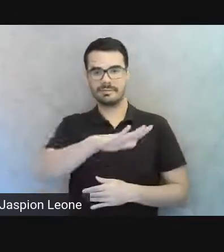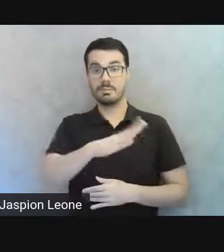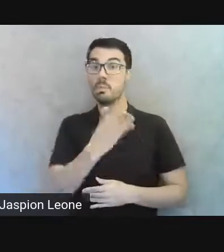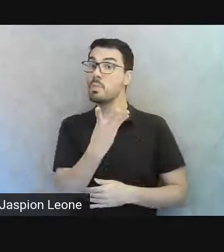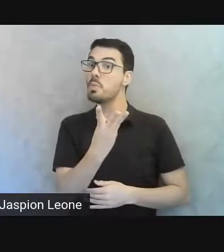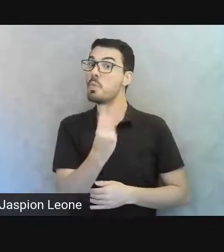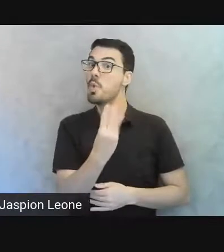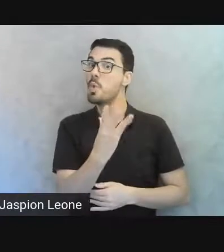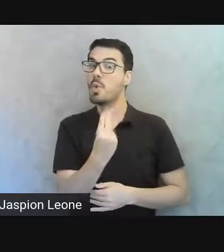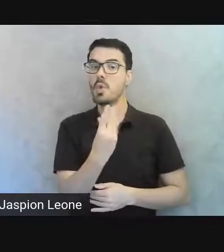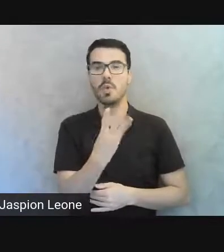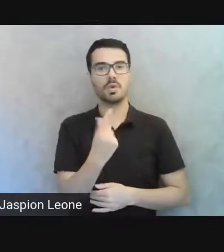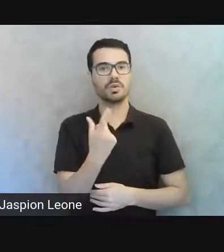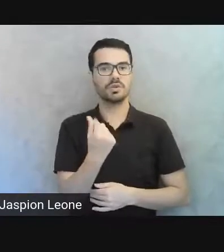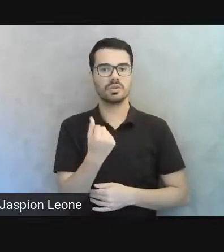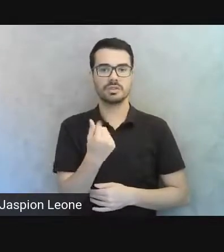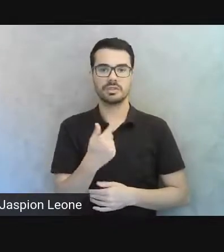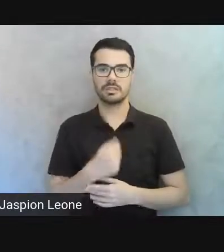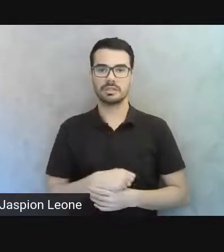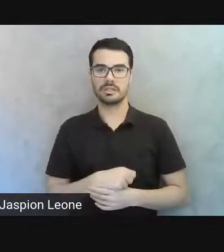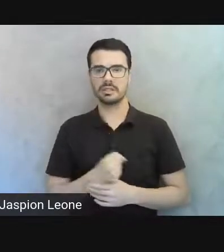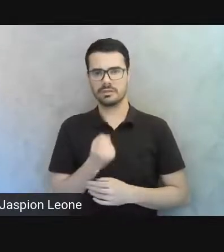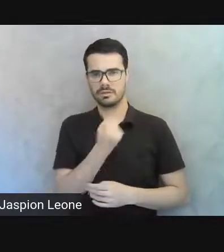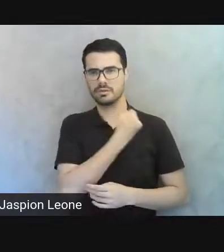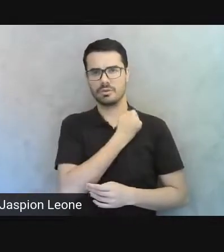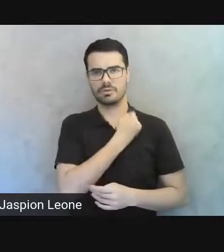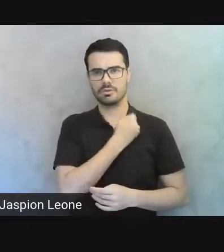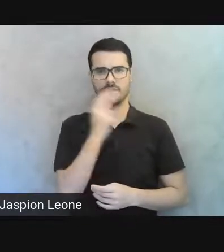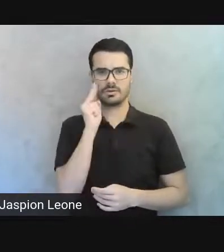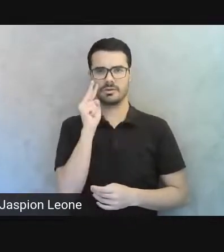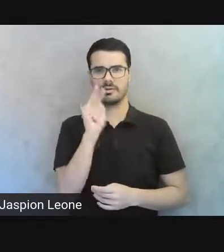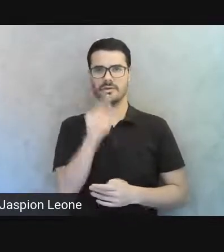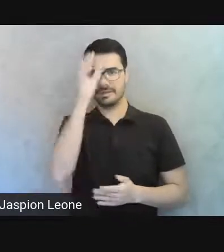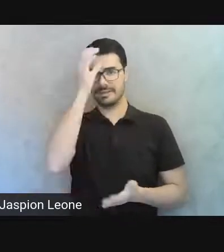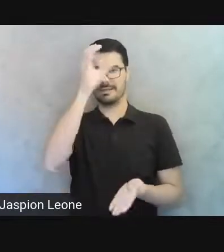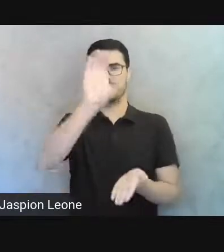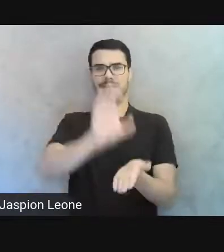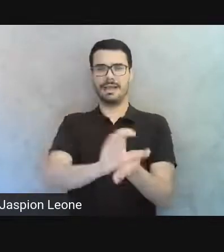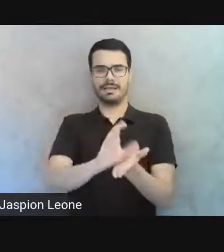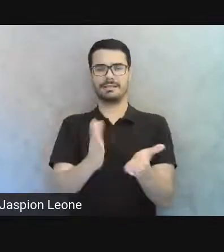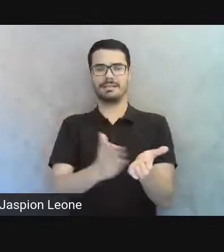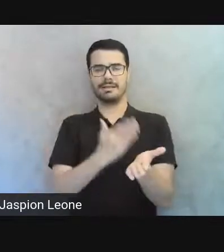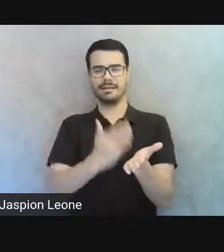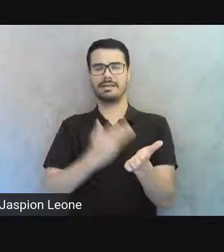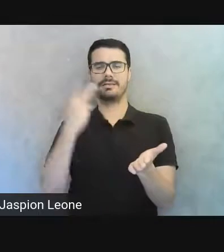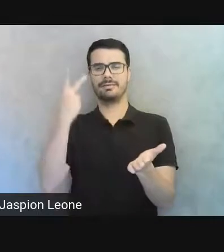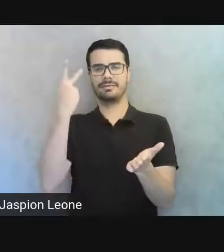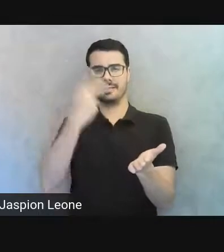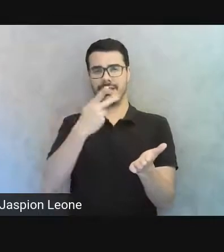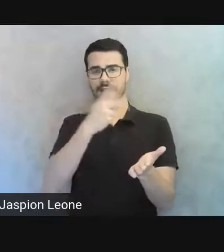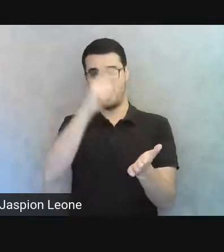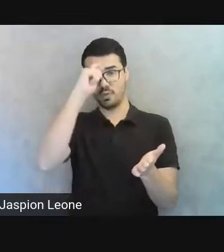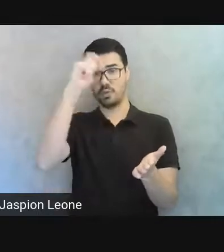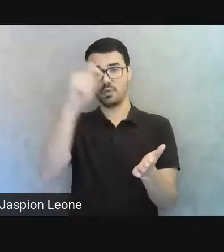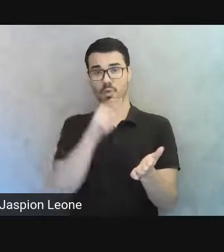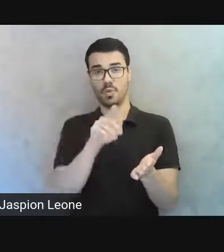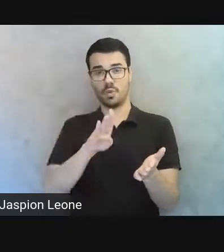concentradas, como, por exemplo, os números que se vê na tese do Bruno Caraza, no livro dele, né? E que